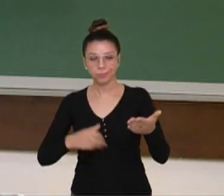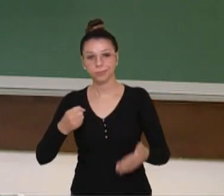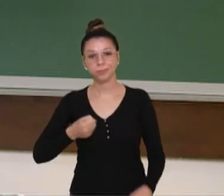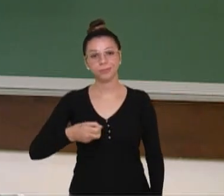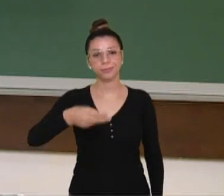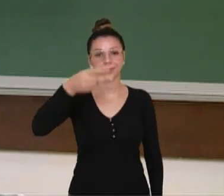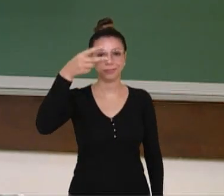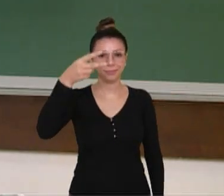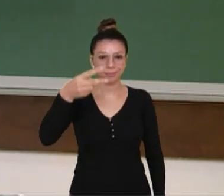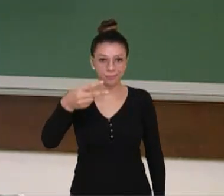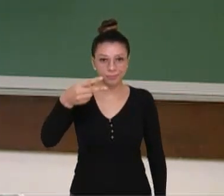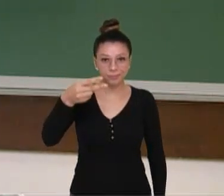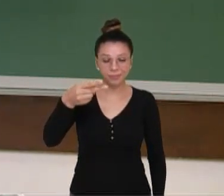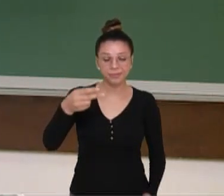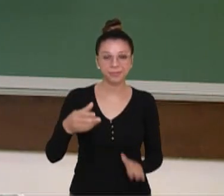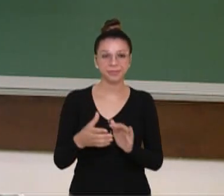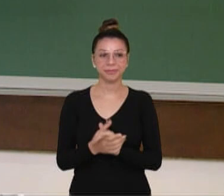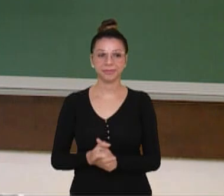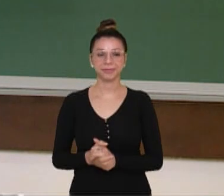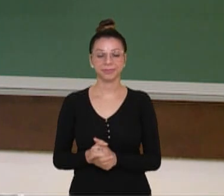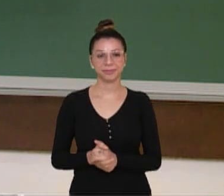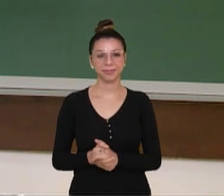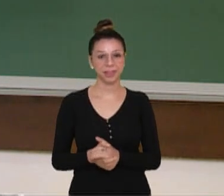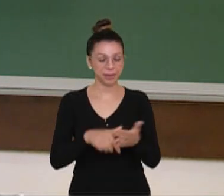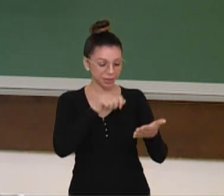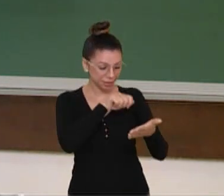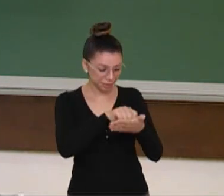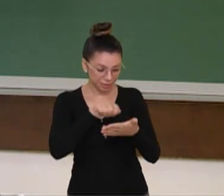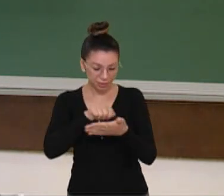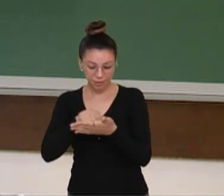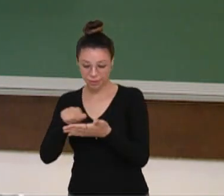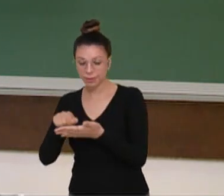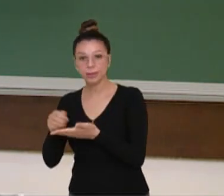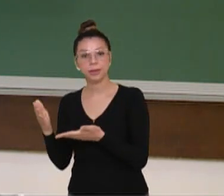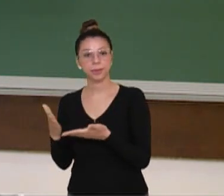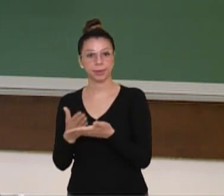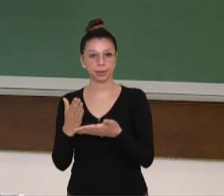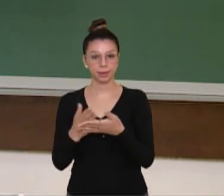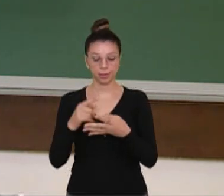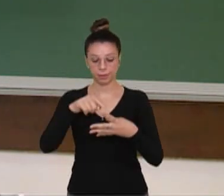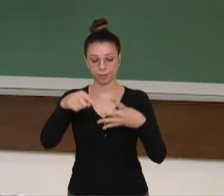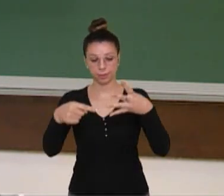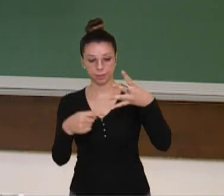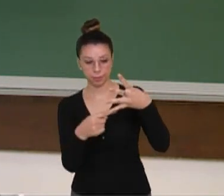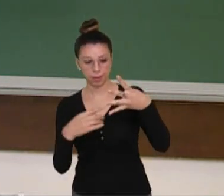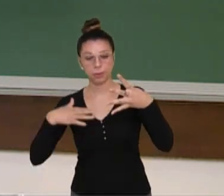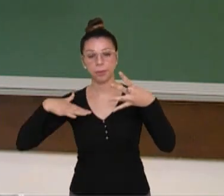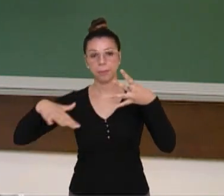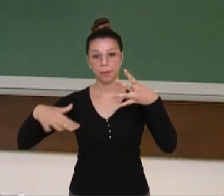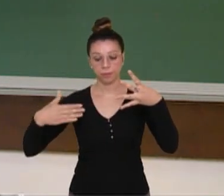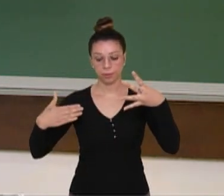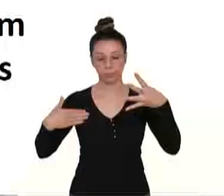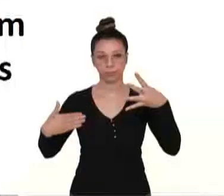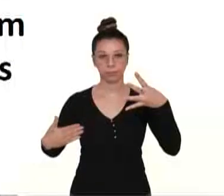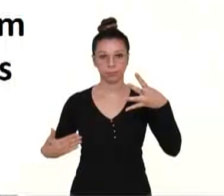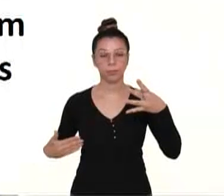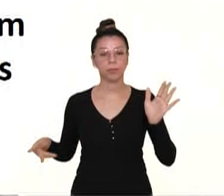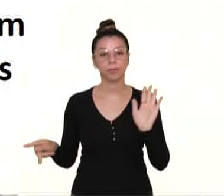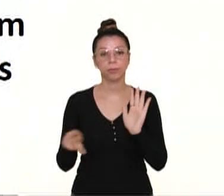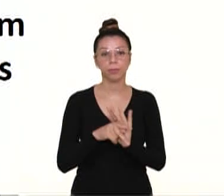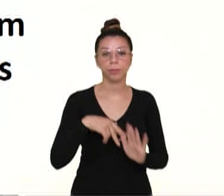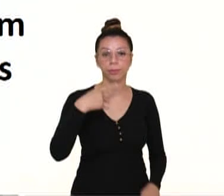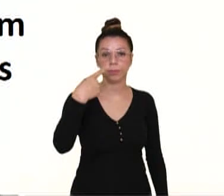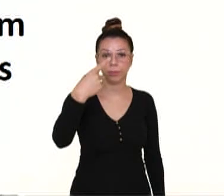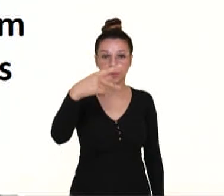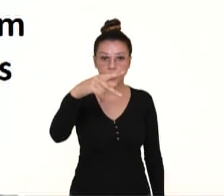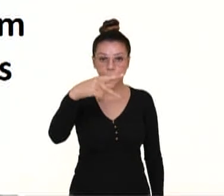para vocês anotarem no caderno 4 movimentos corporais próprios que você realiza no seu dia a